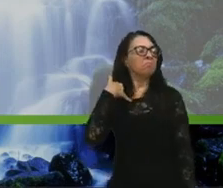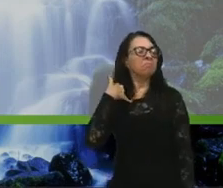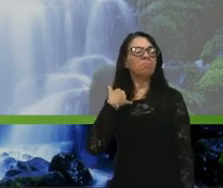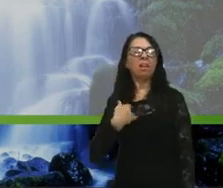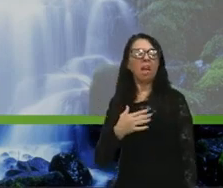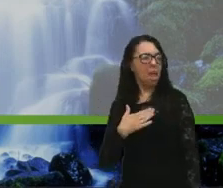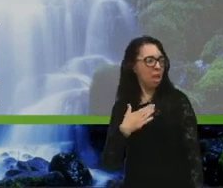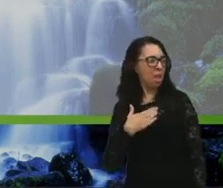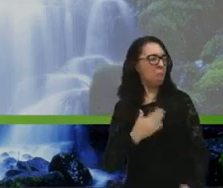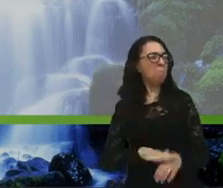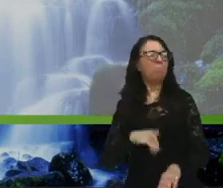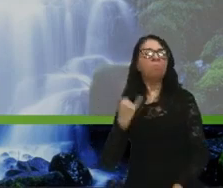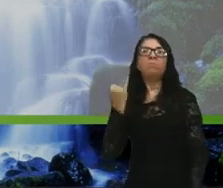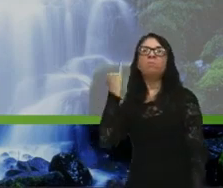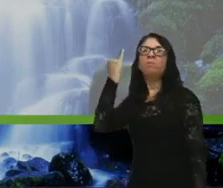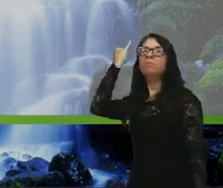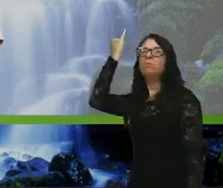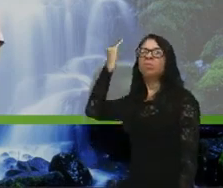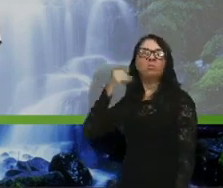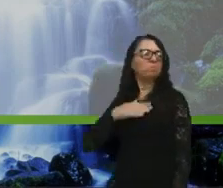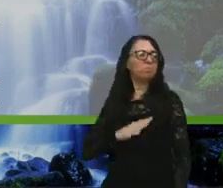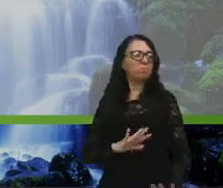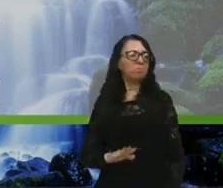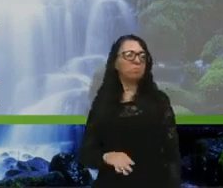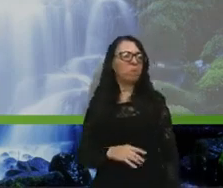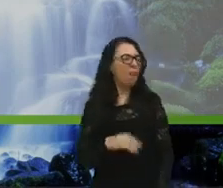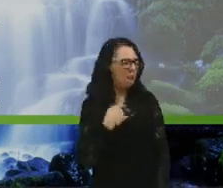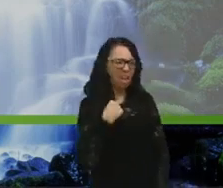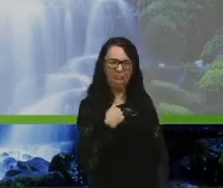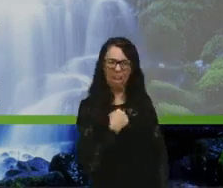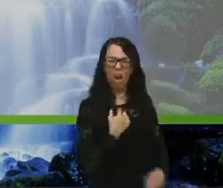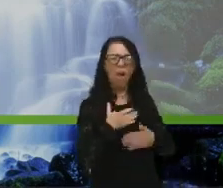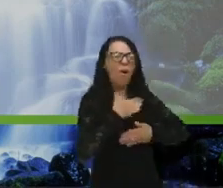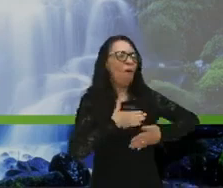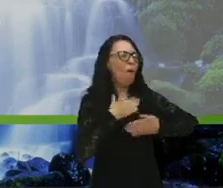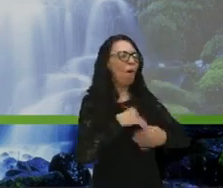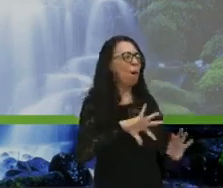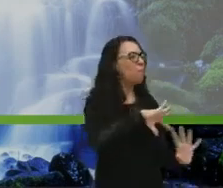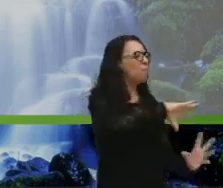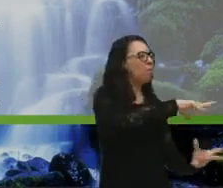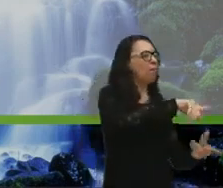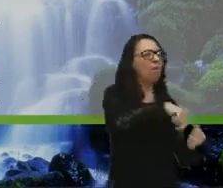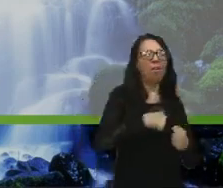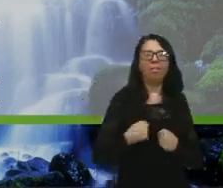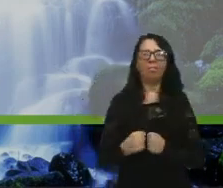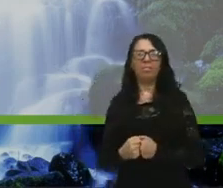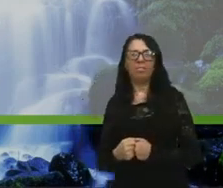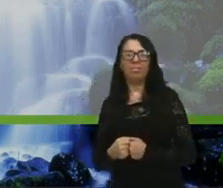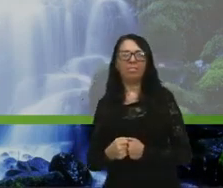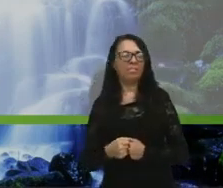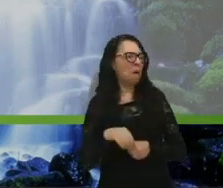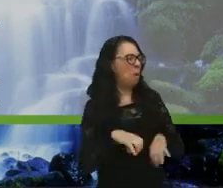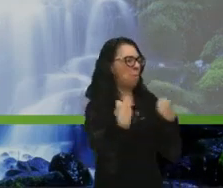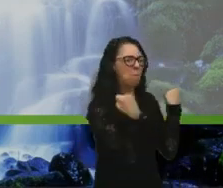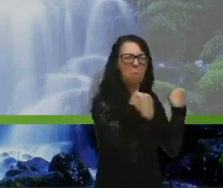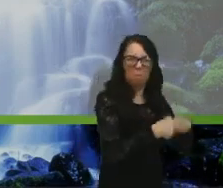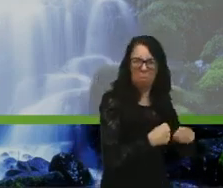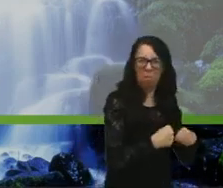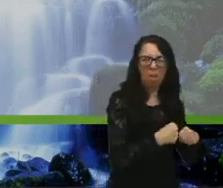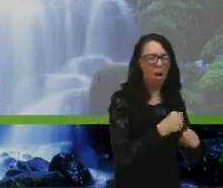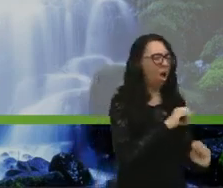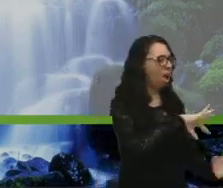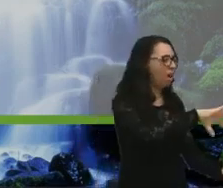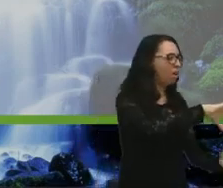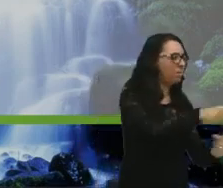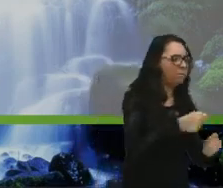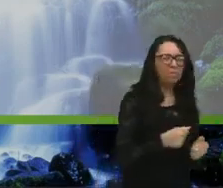diabólicas. Pessoas que vivem em busca de sucesso, de fama e poder.